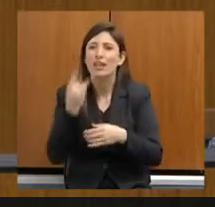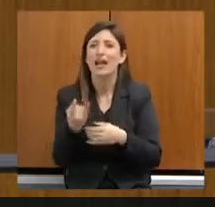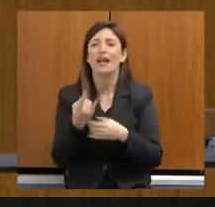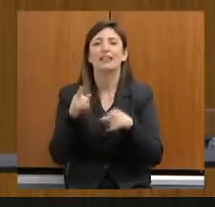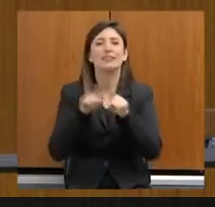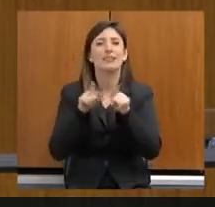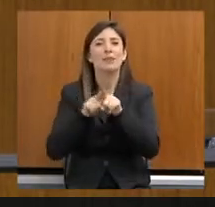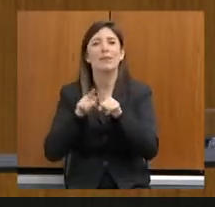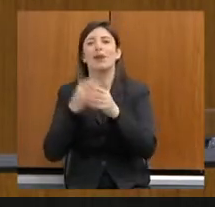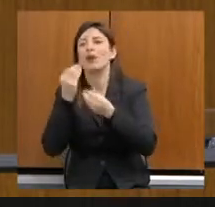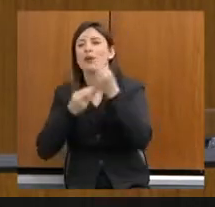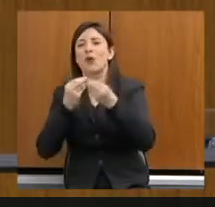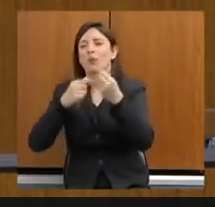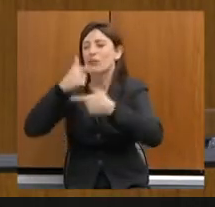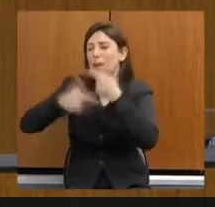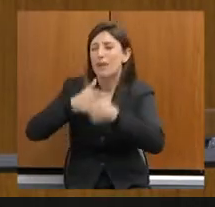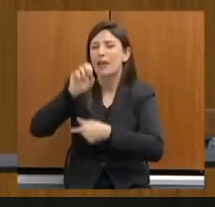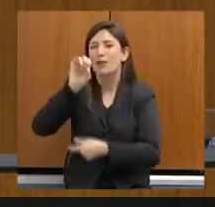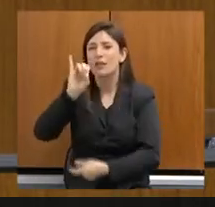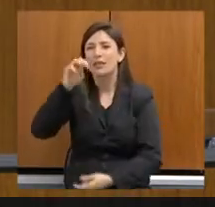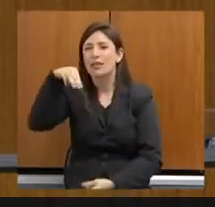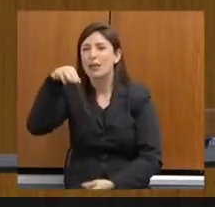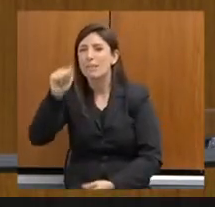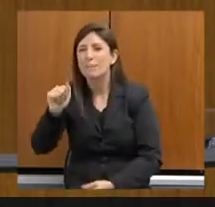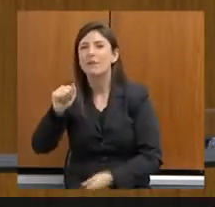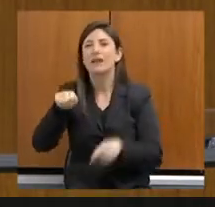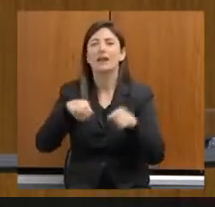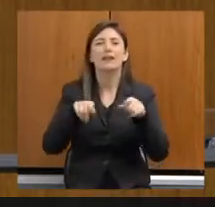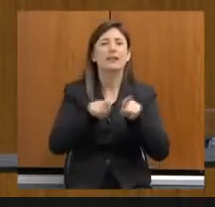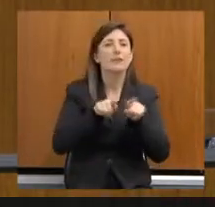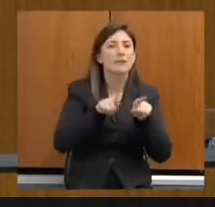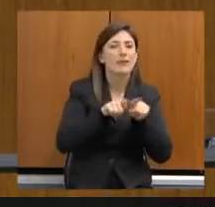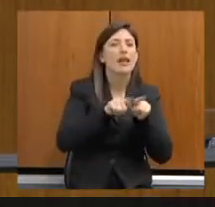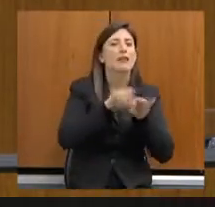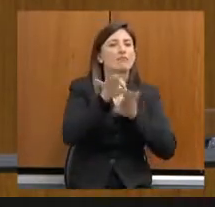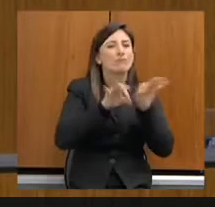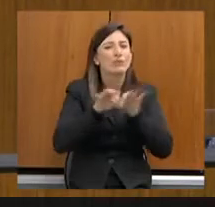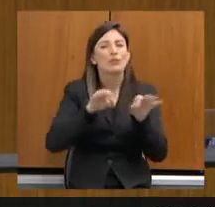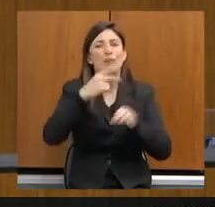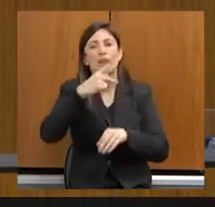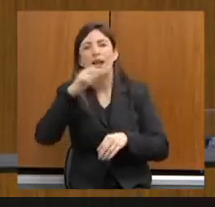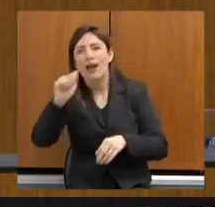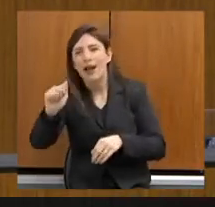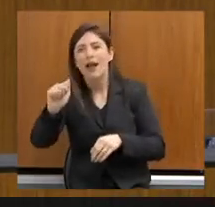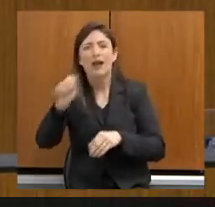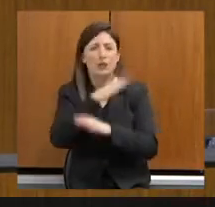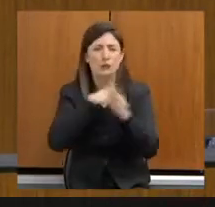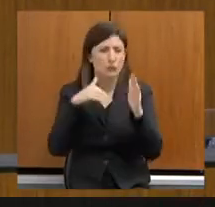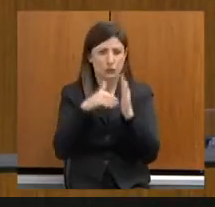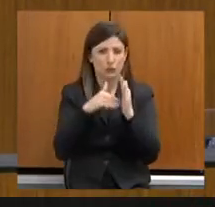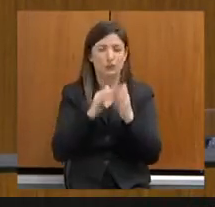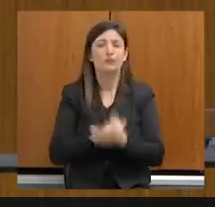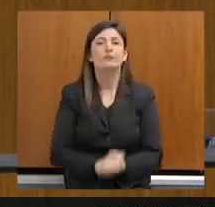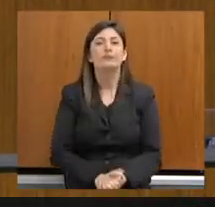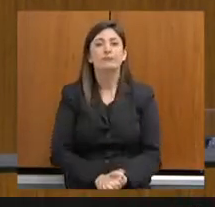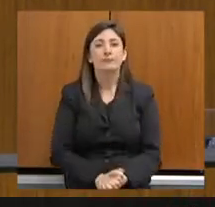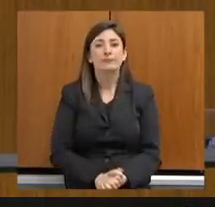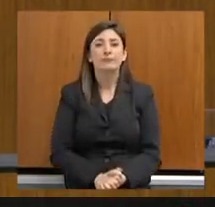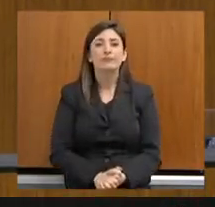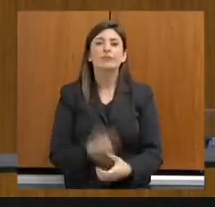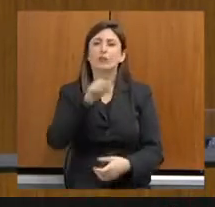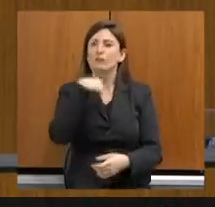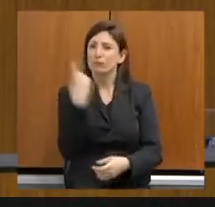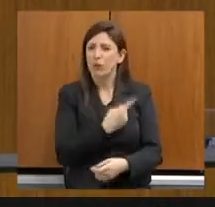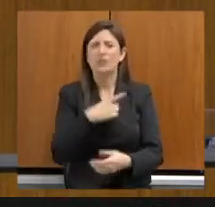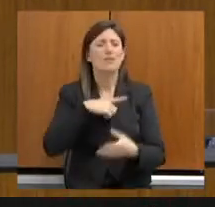da atuação do IMA é da atuação do PA com a doação simultânea enfim o fato é que temos